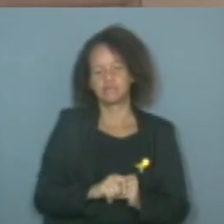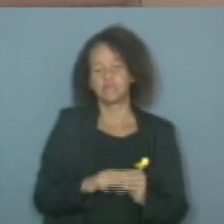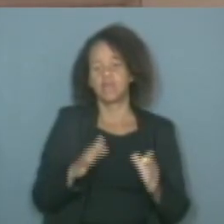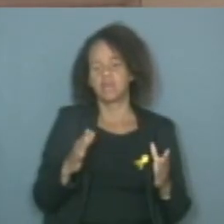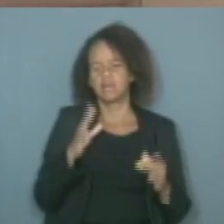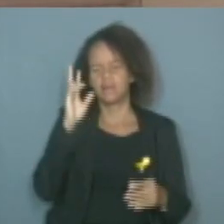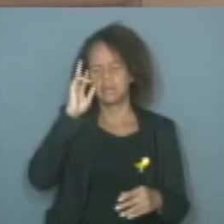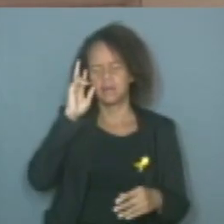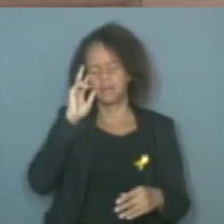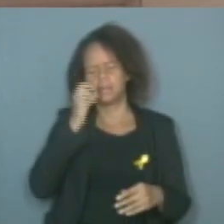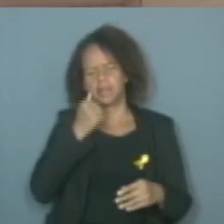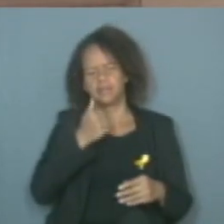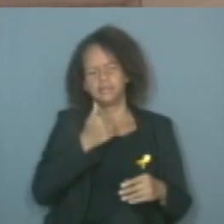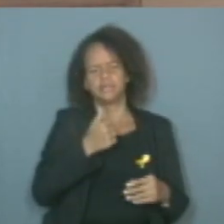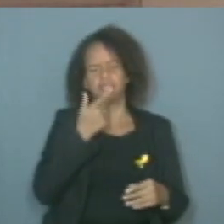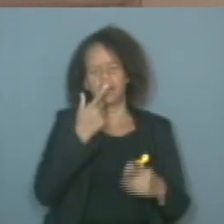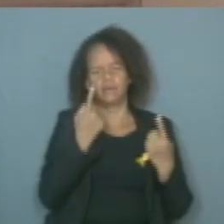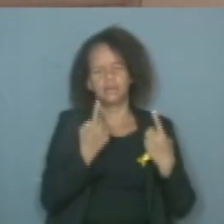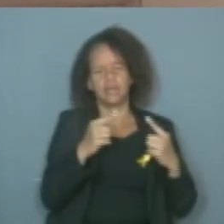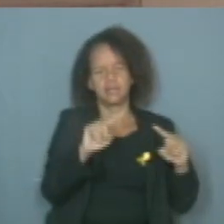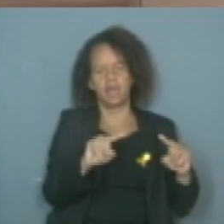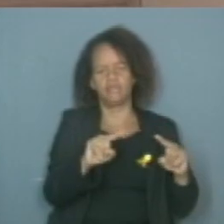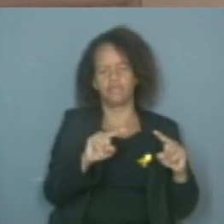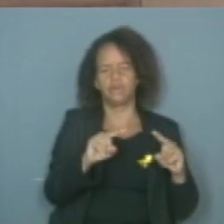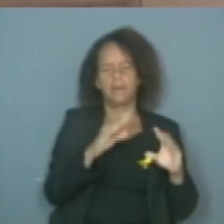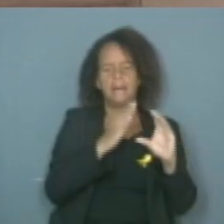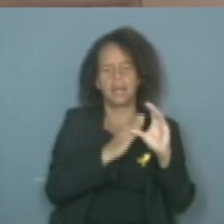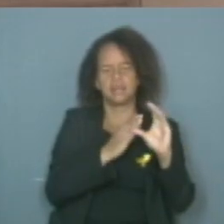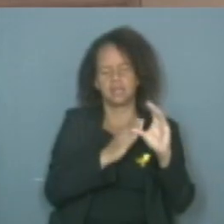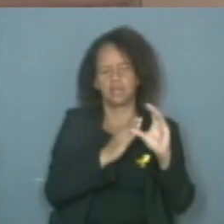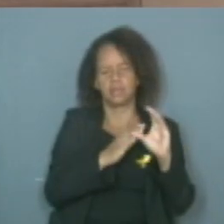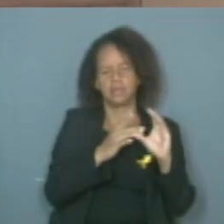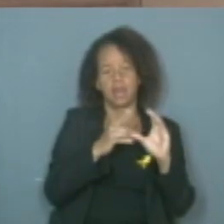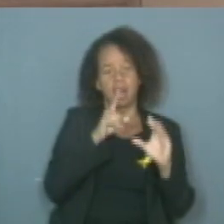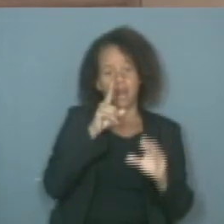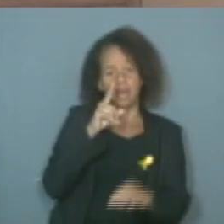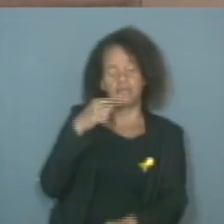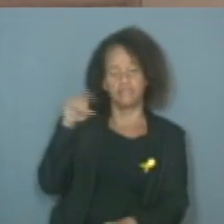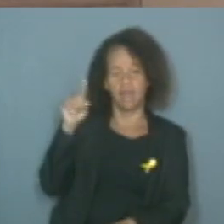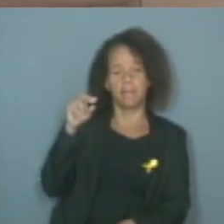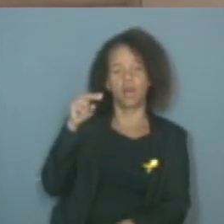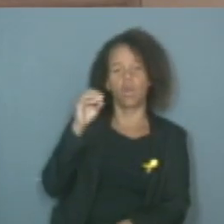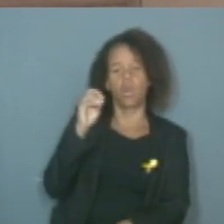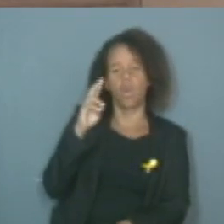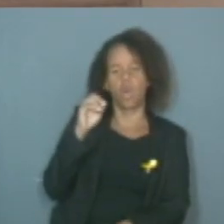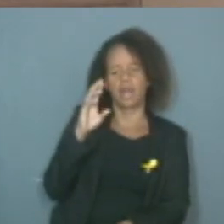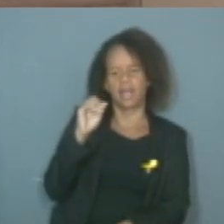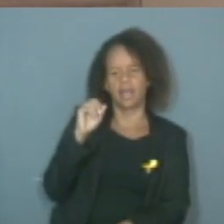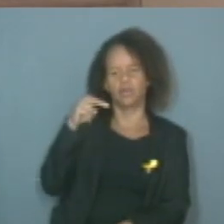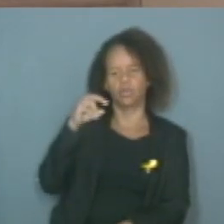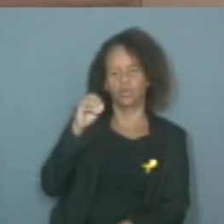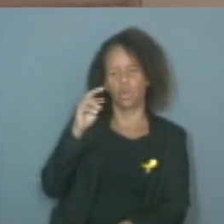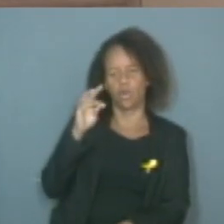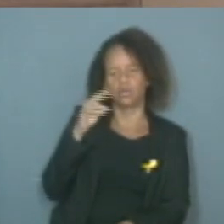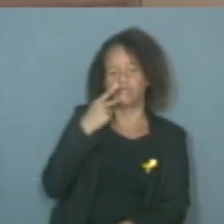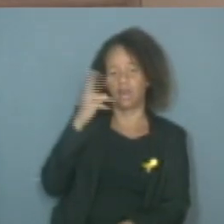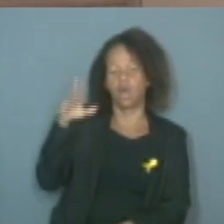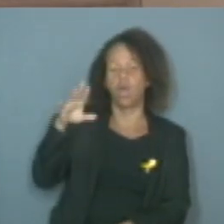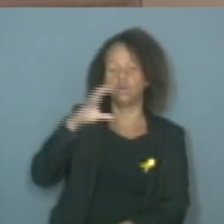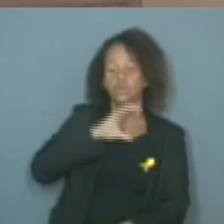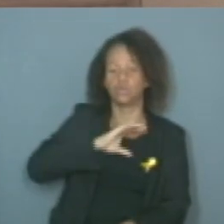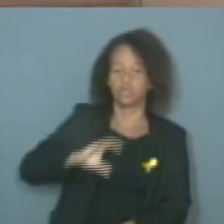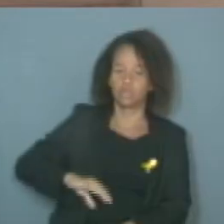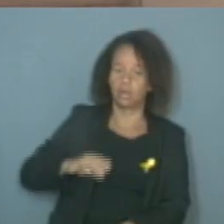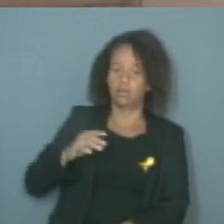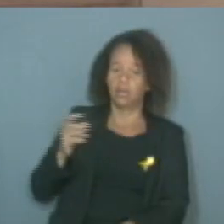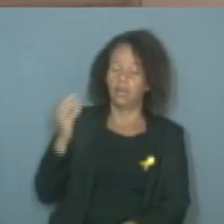muito bem lembrado, né? Eu faço desafio para a vereadora do PCdoB. Vai para a Coreia do Norte, fala que é cristão e tenta voltar. Acho que a senhora vai ficar por lá,